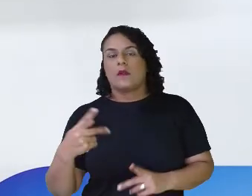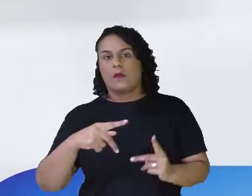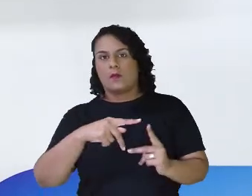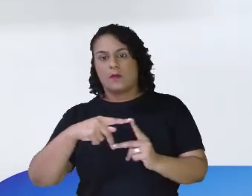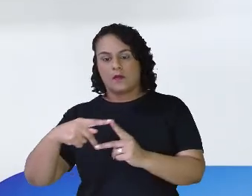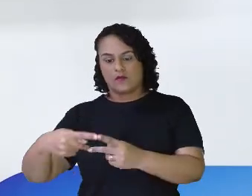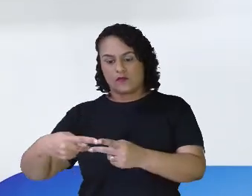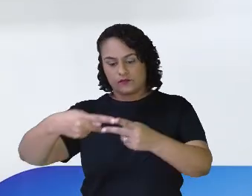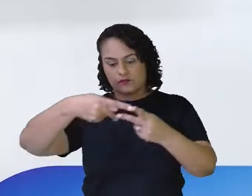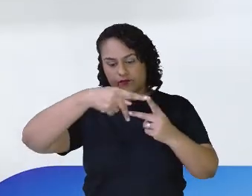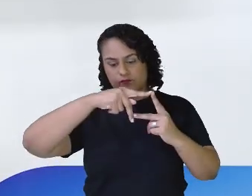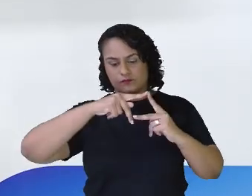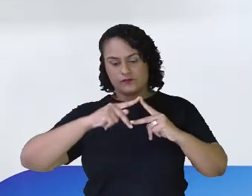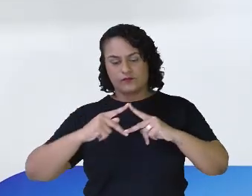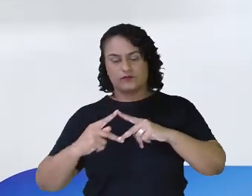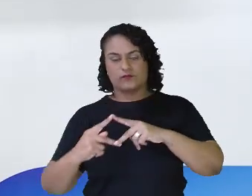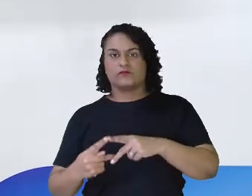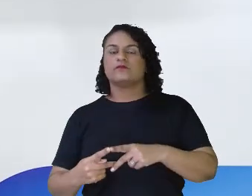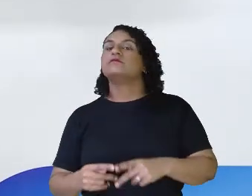beleza? Cubo.